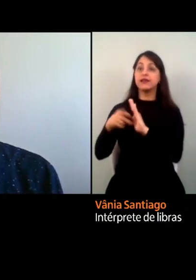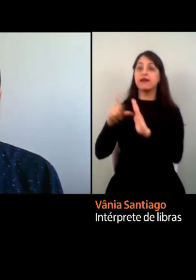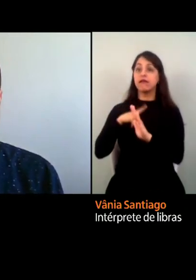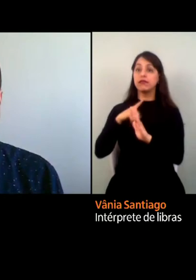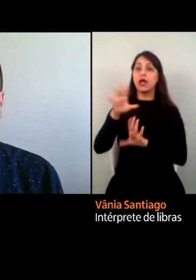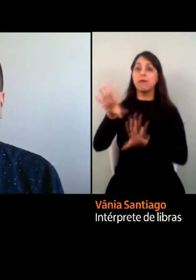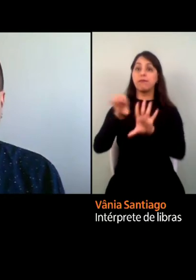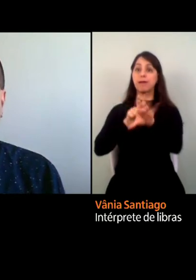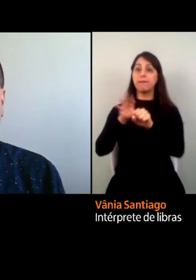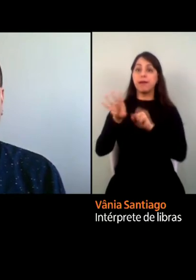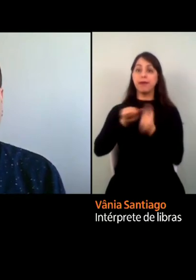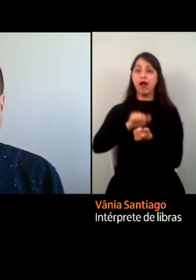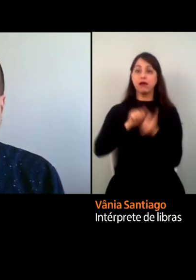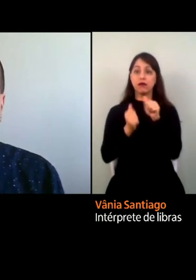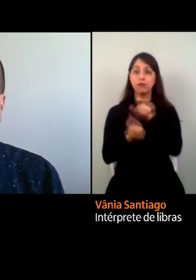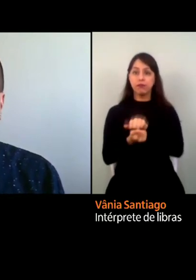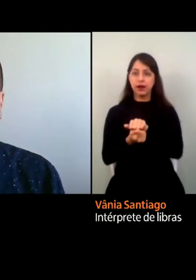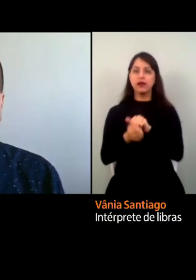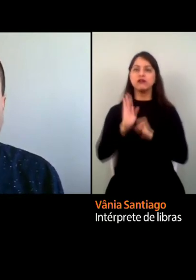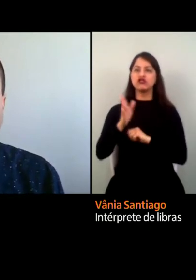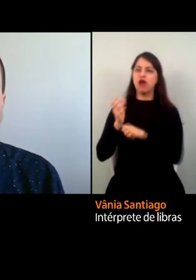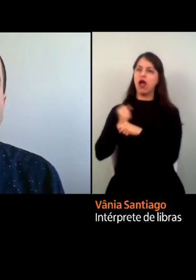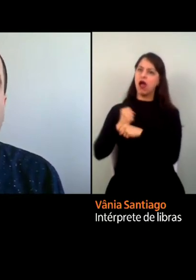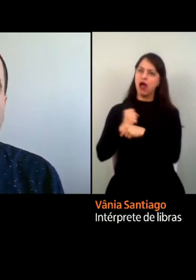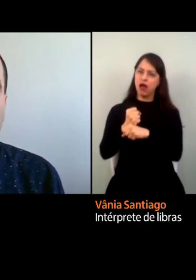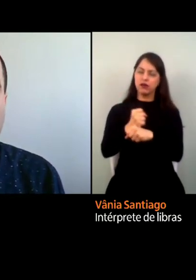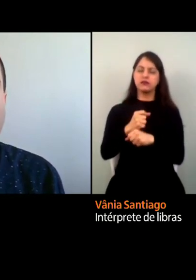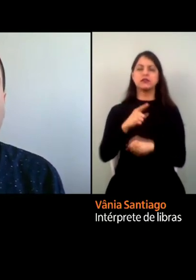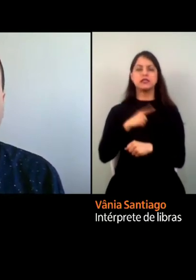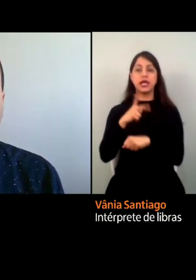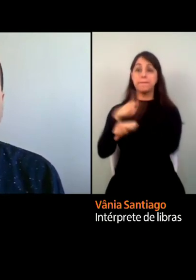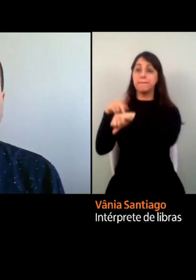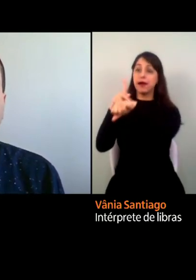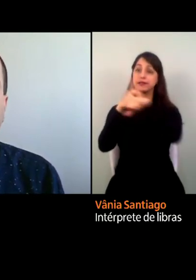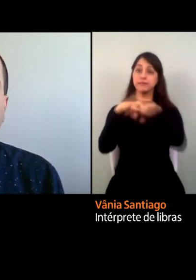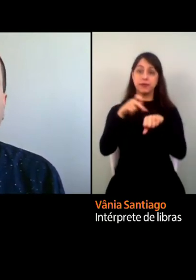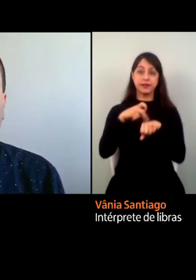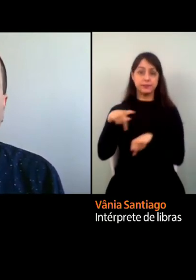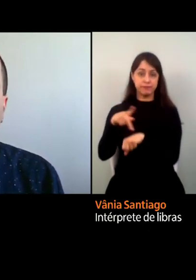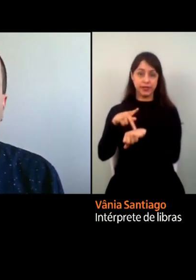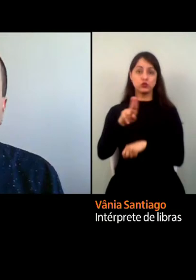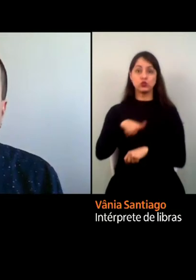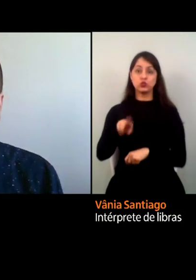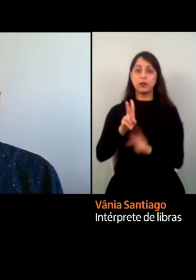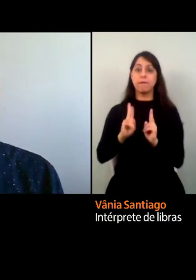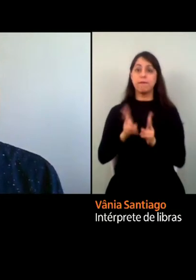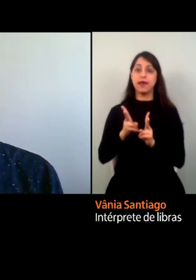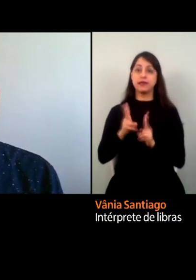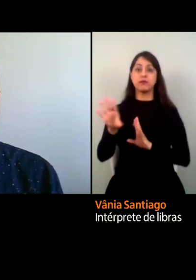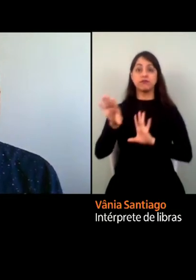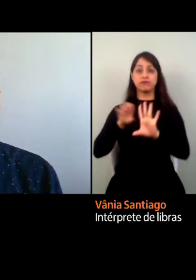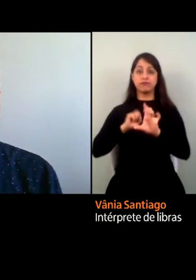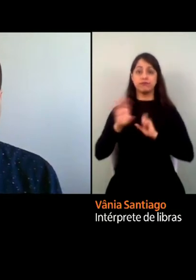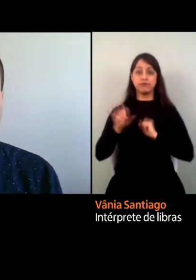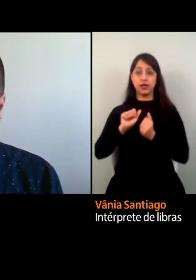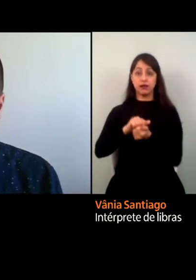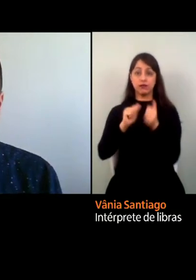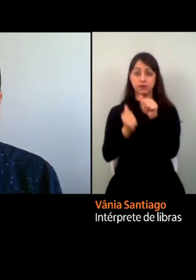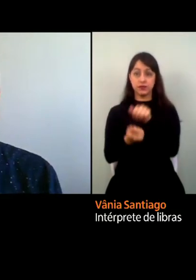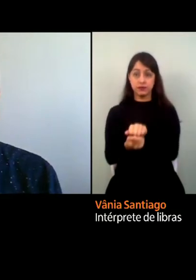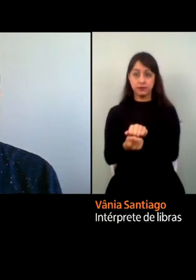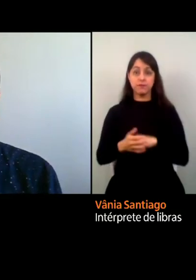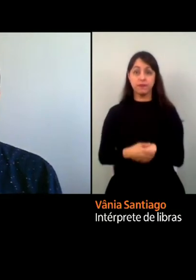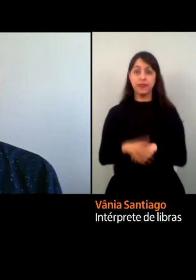de países. É também nesse sentido tópico e pontual que cito apenas 5 exemplos